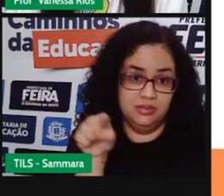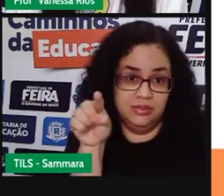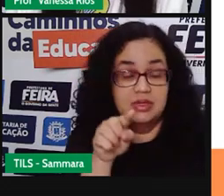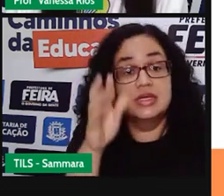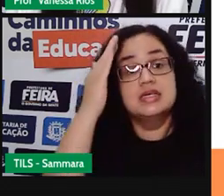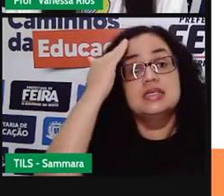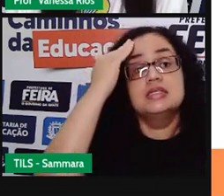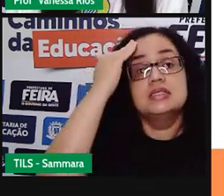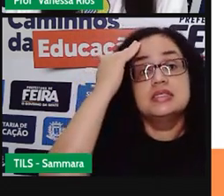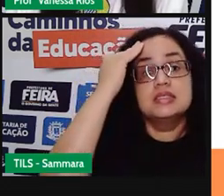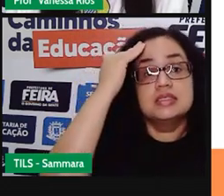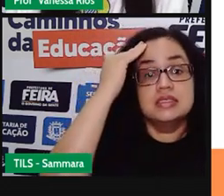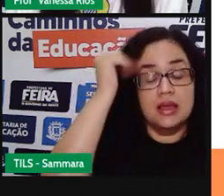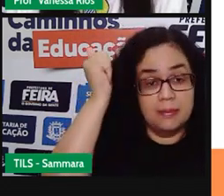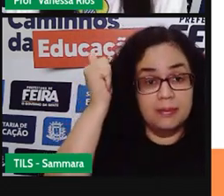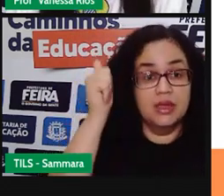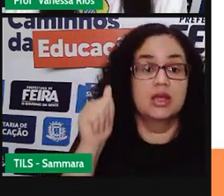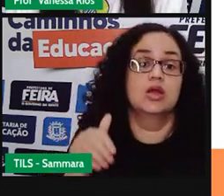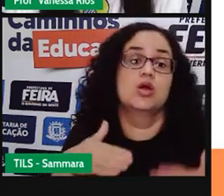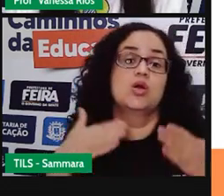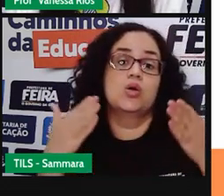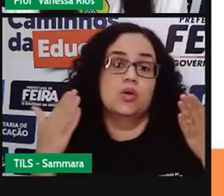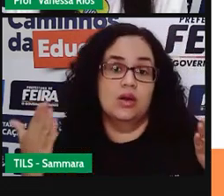lá saber, vamos lá descobrir.